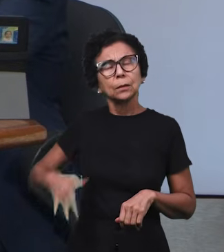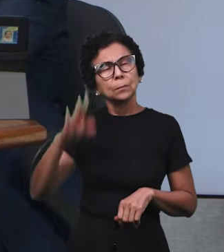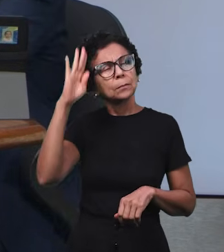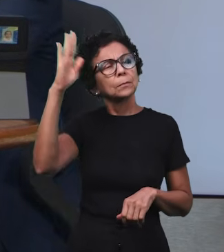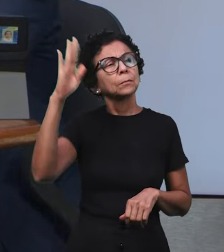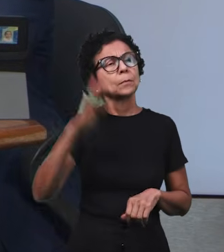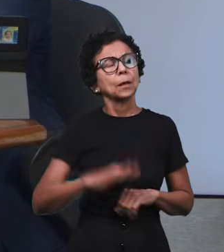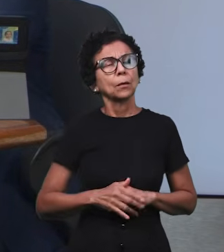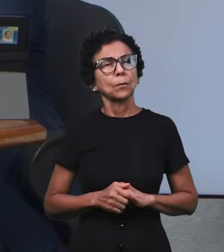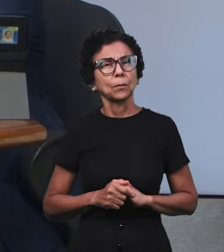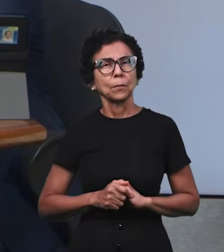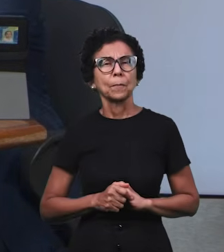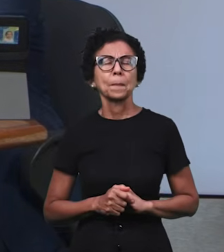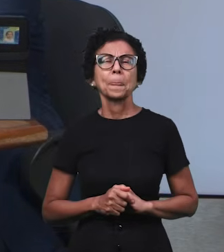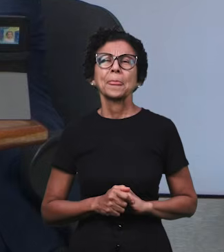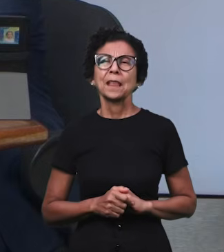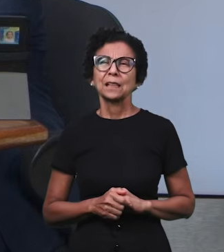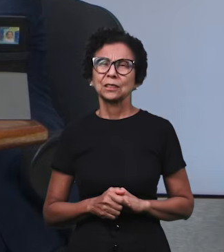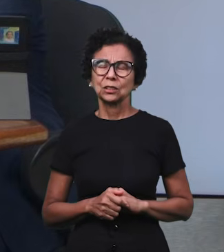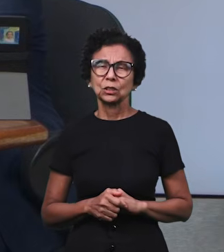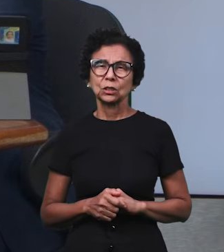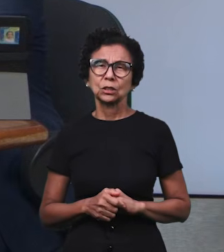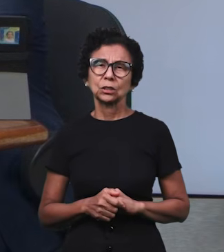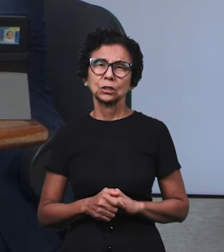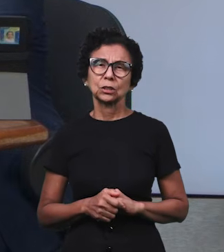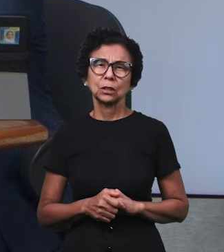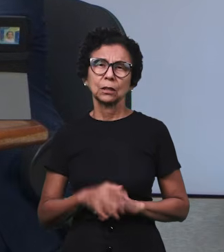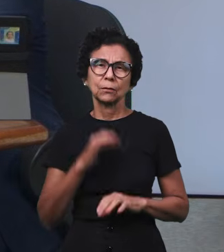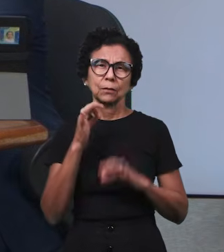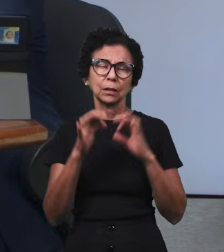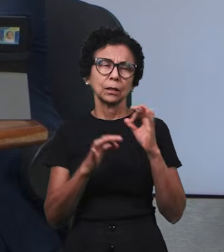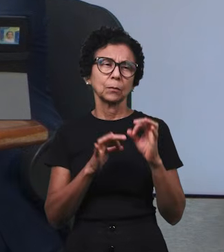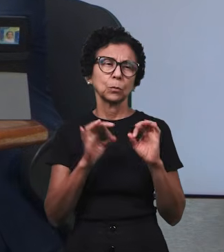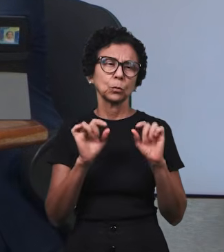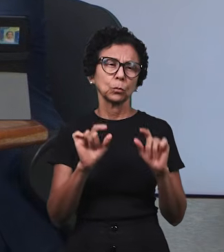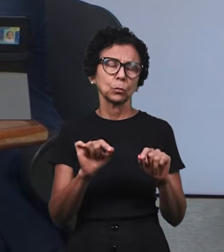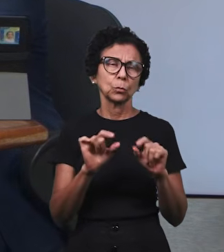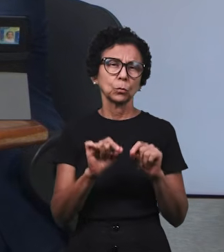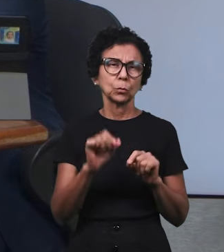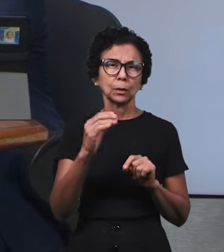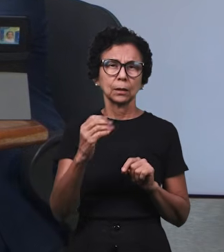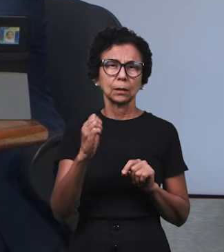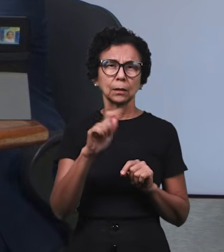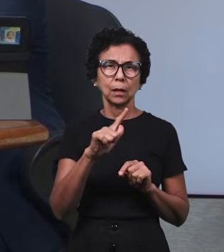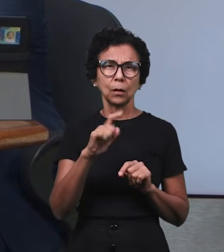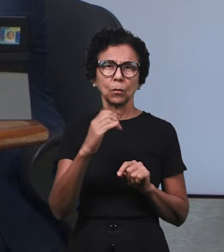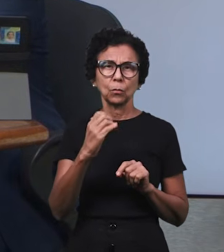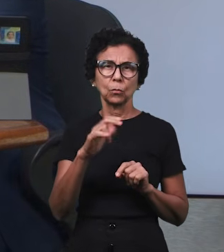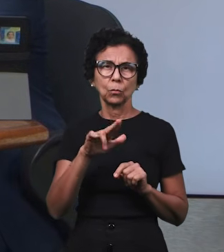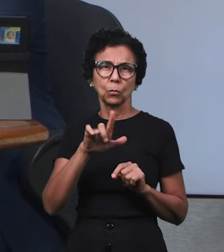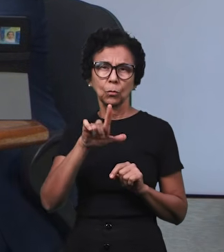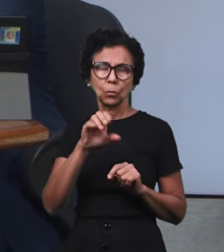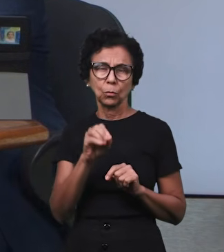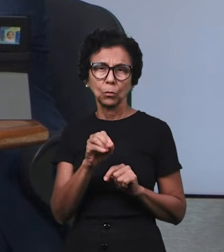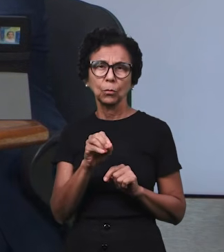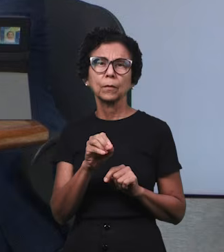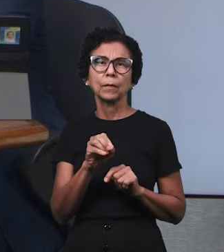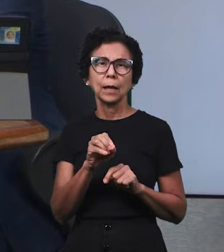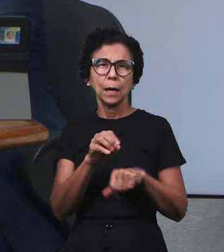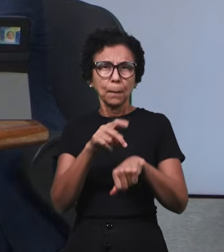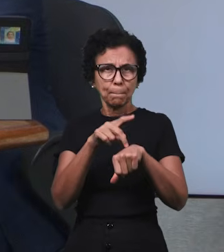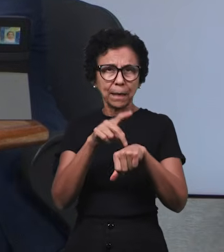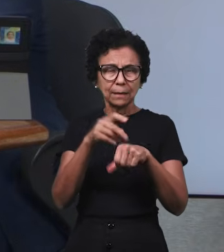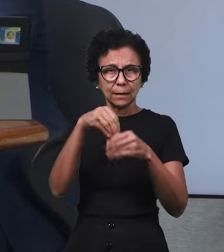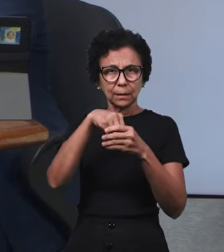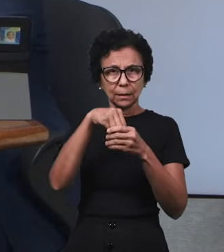já citou aqui, né, o cálculo renal, mas tem outras principais, né? Sim, na verdade, assim,